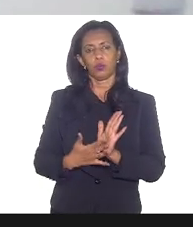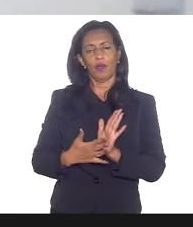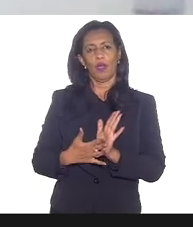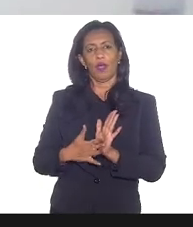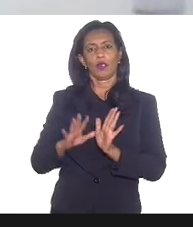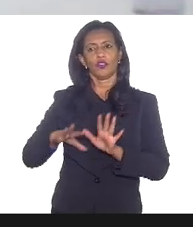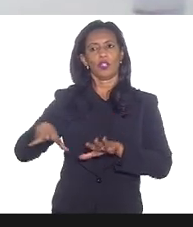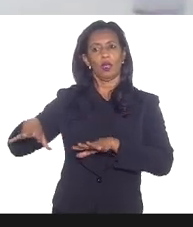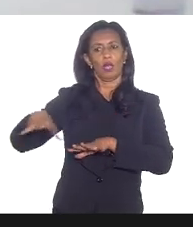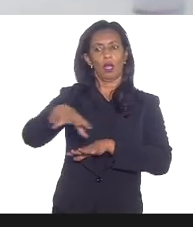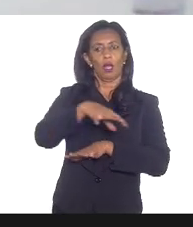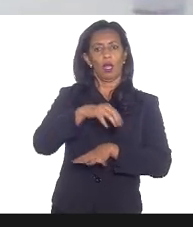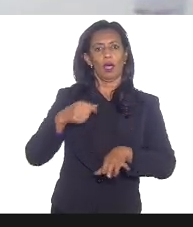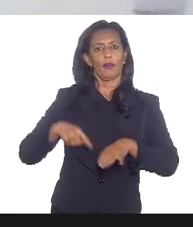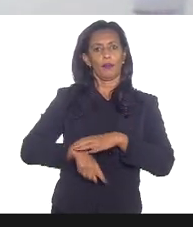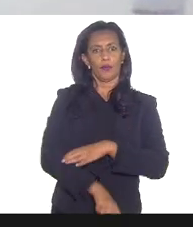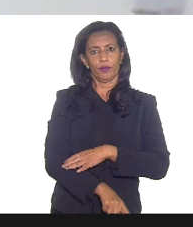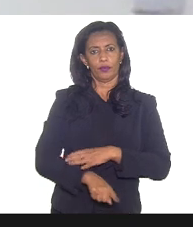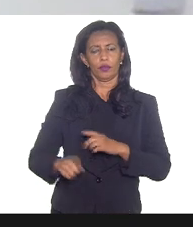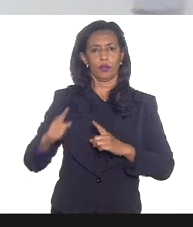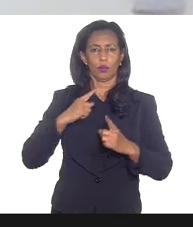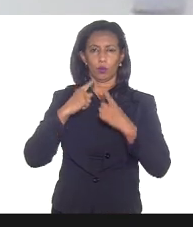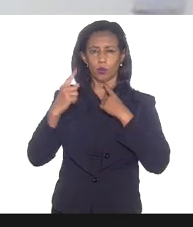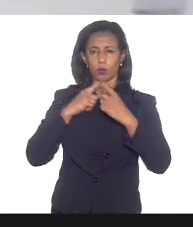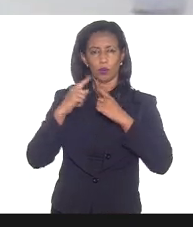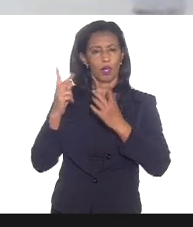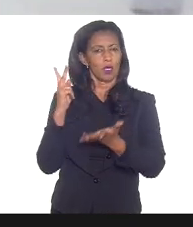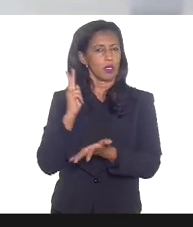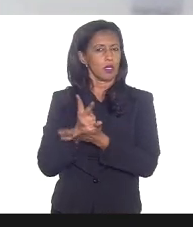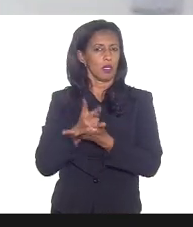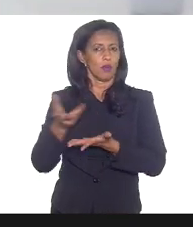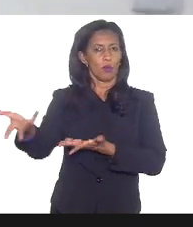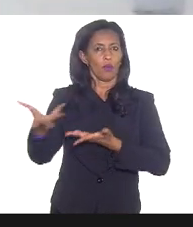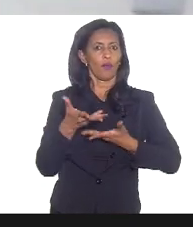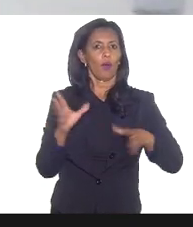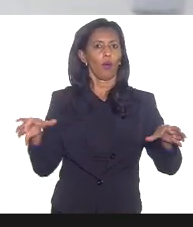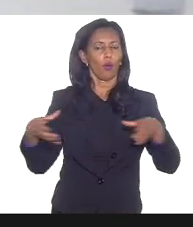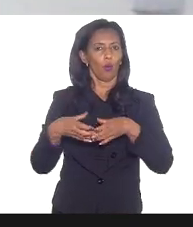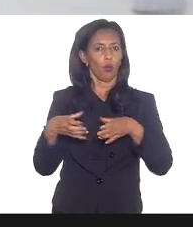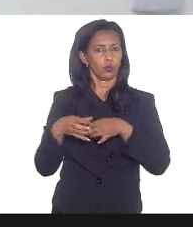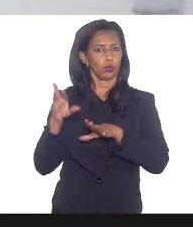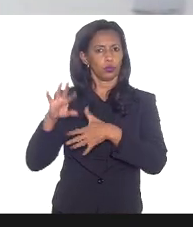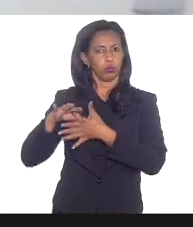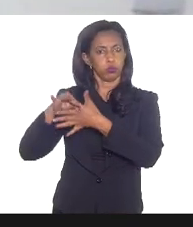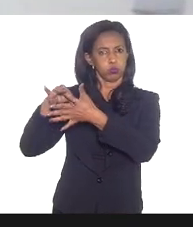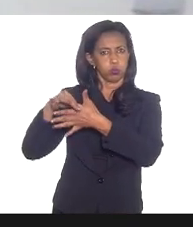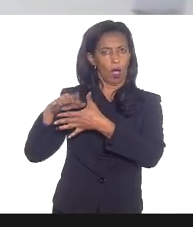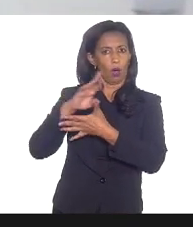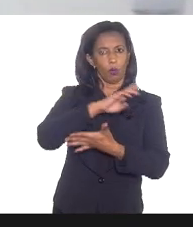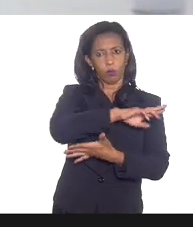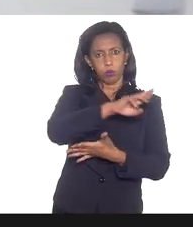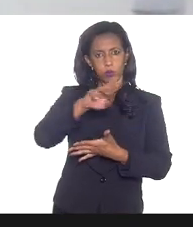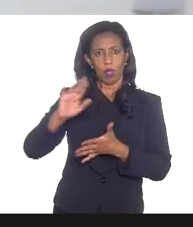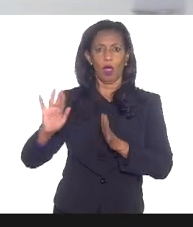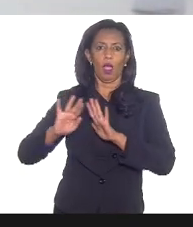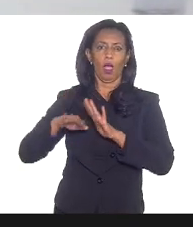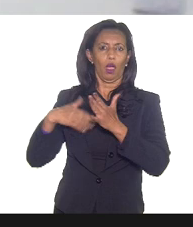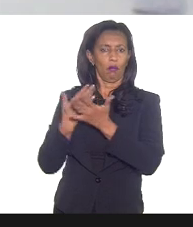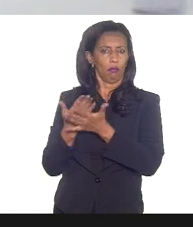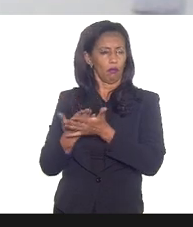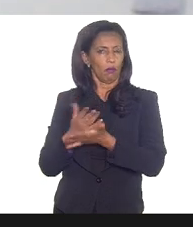regionalizadas, aprofundando esse debate, sempre convidando o conjunto das representações profissionais,